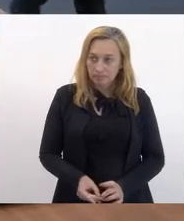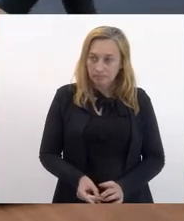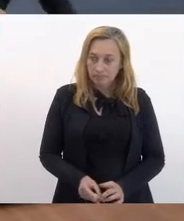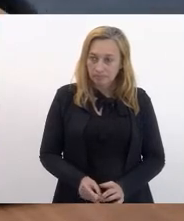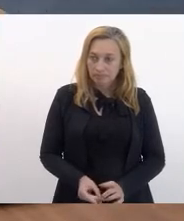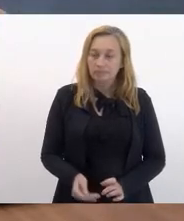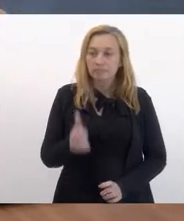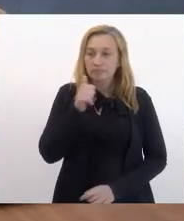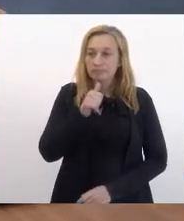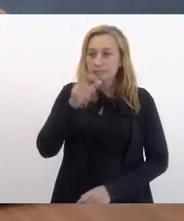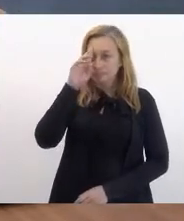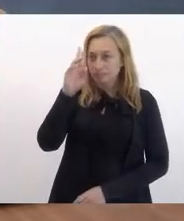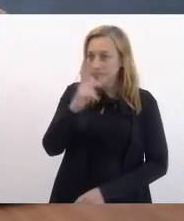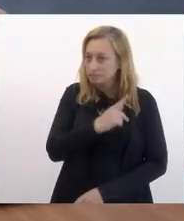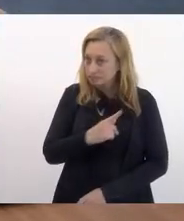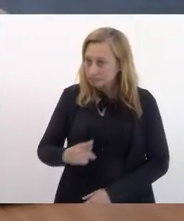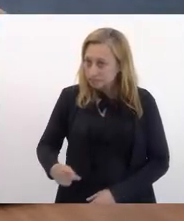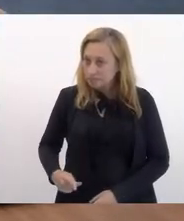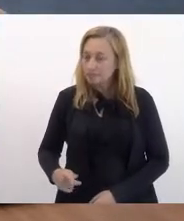Senhora Presidente,